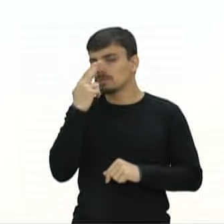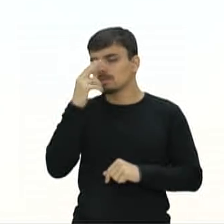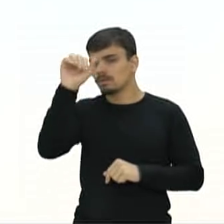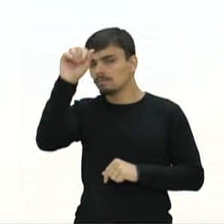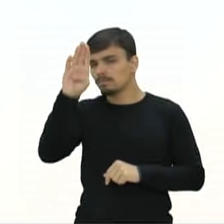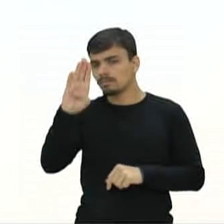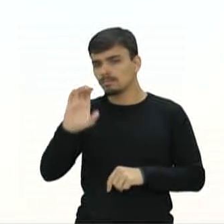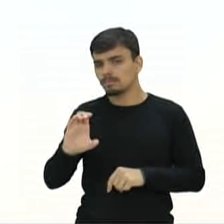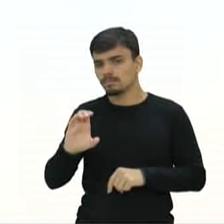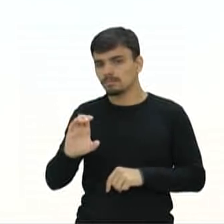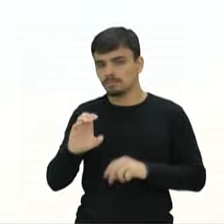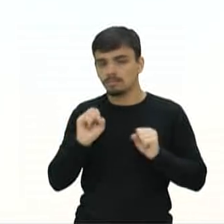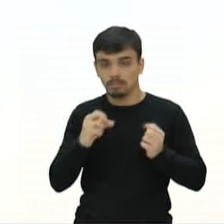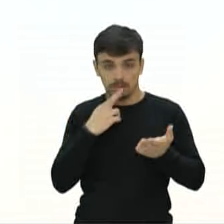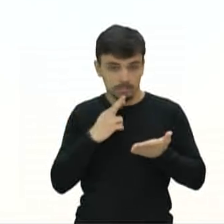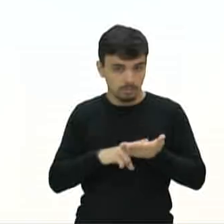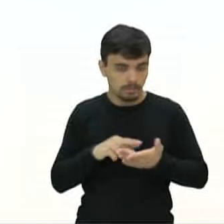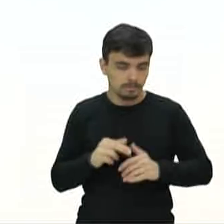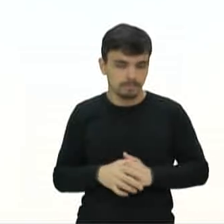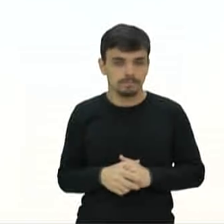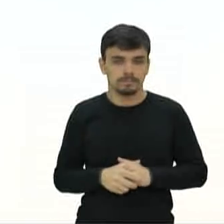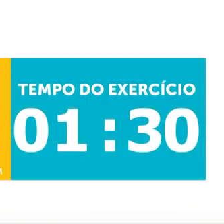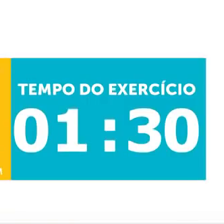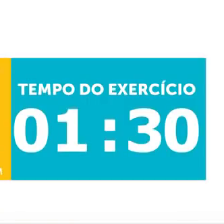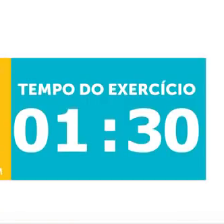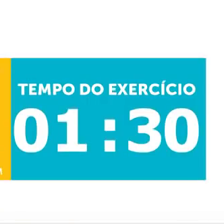Letra A, letra B ou letra C? Vai lá!